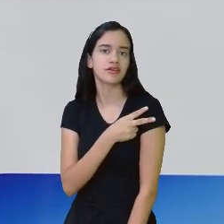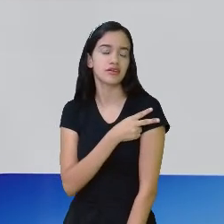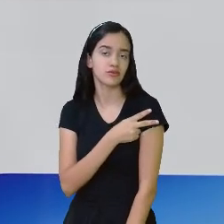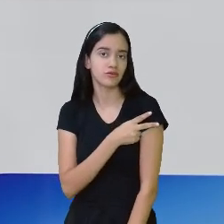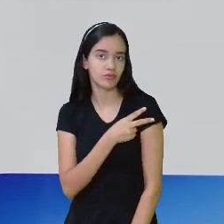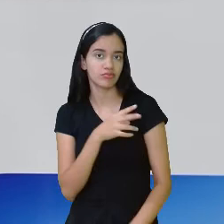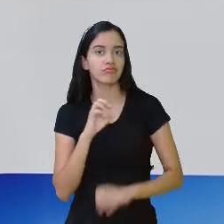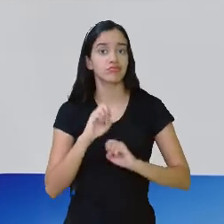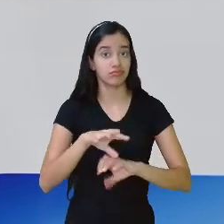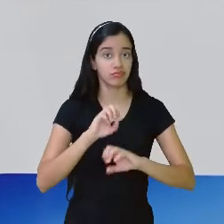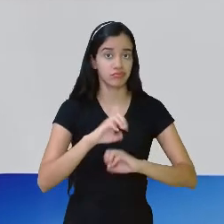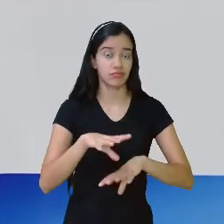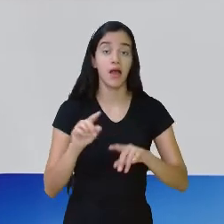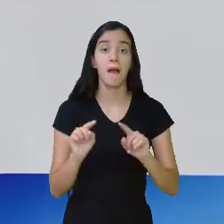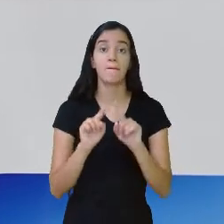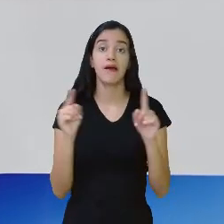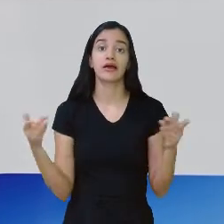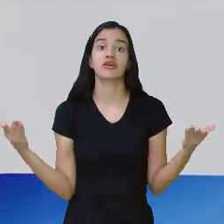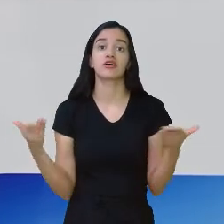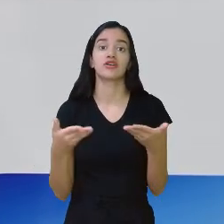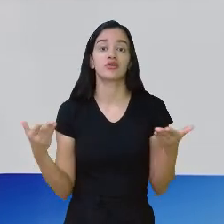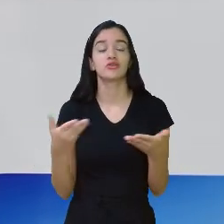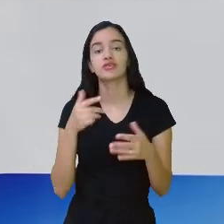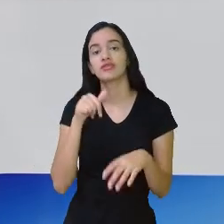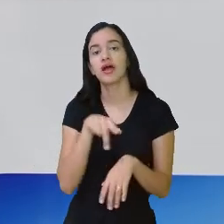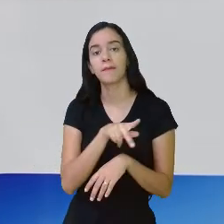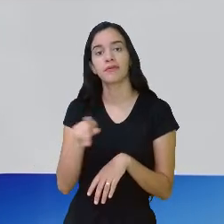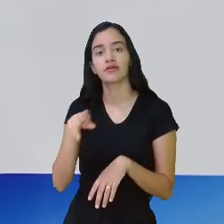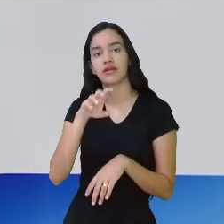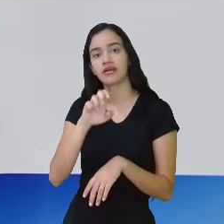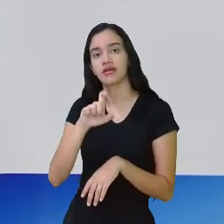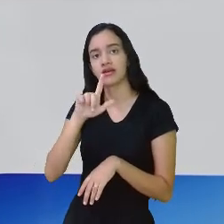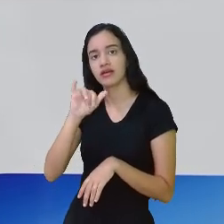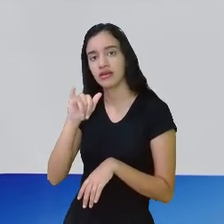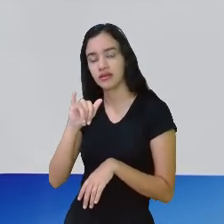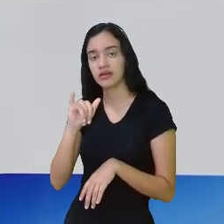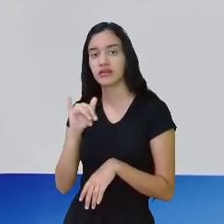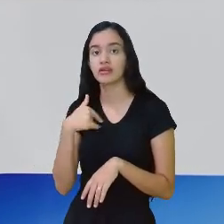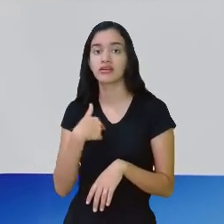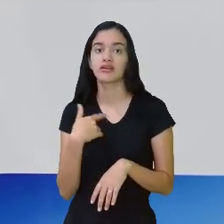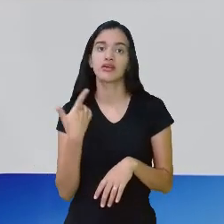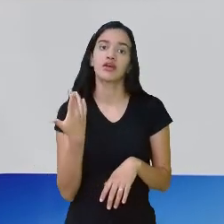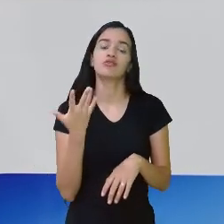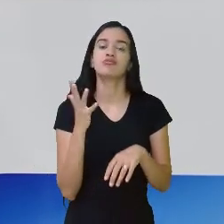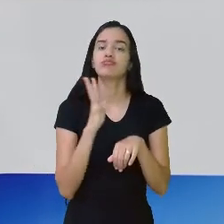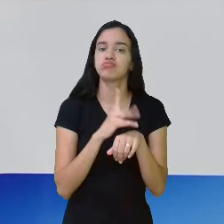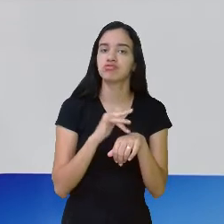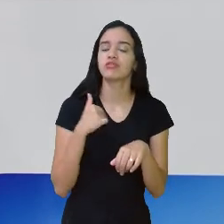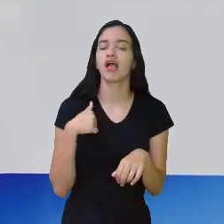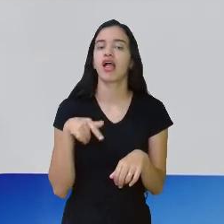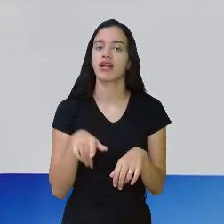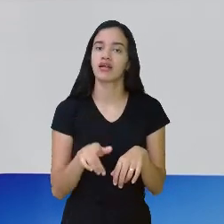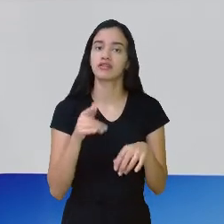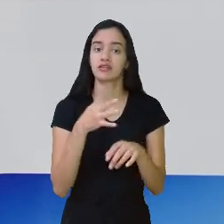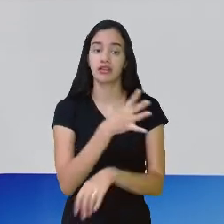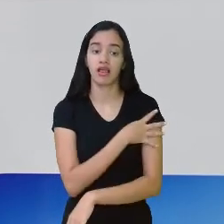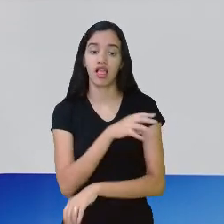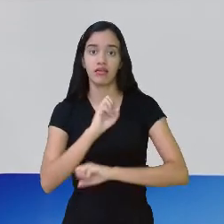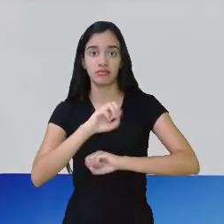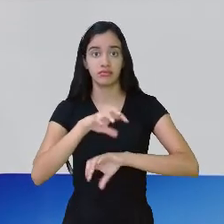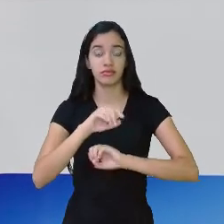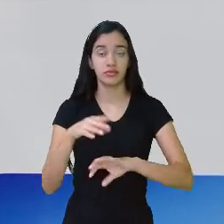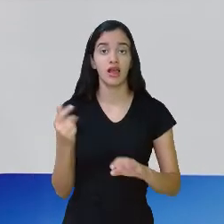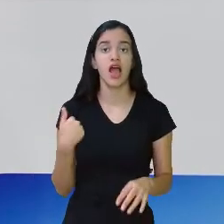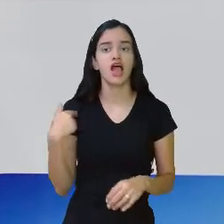no 2º ano, mas hoje a professora Eli, ela esteve impossibilitada de vir dar aula do 4º ano, e aí